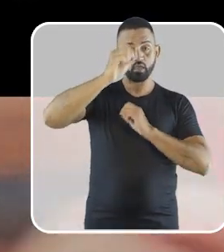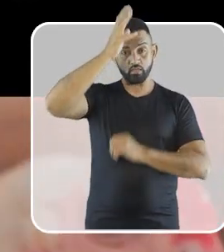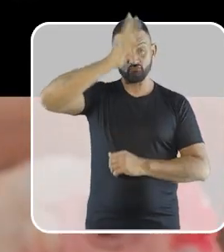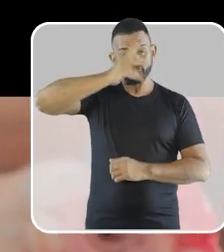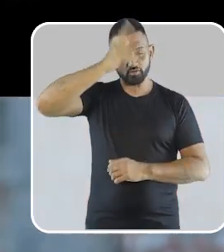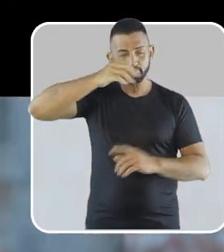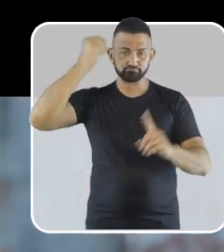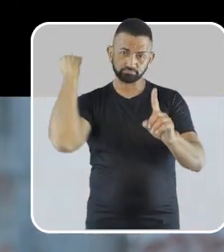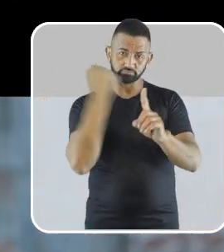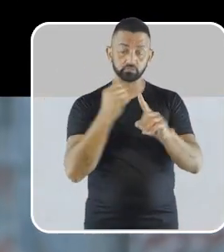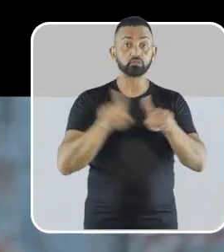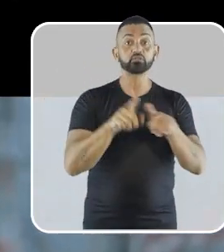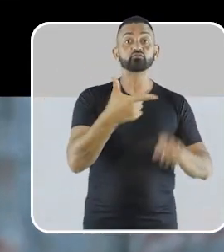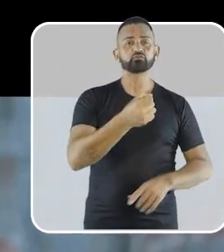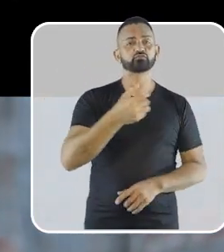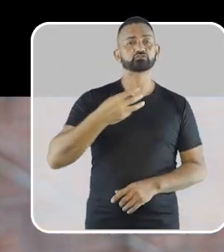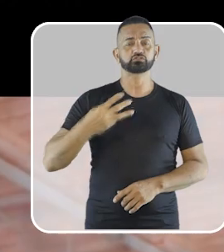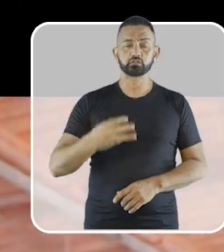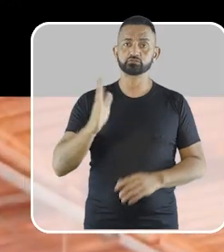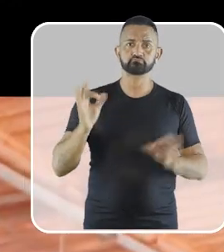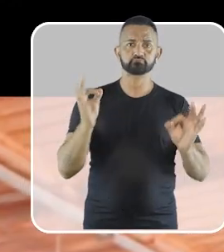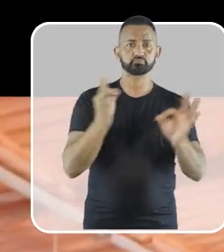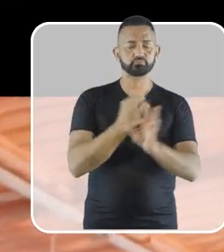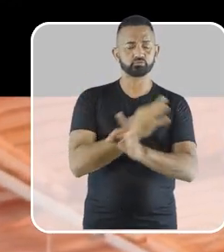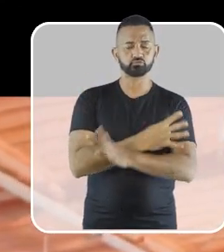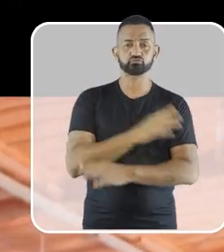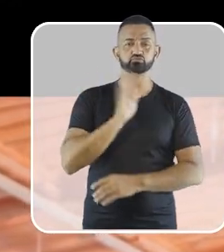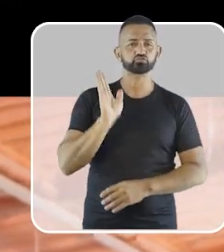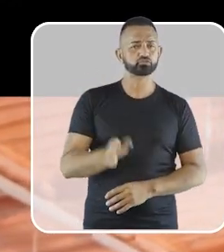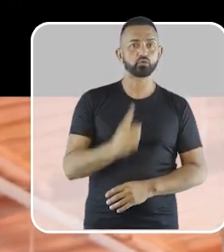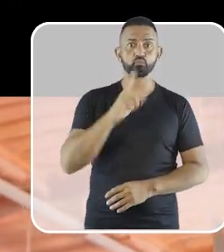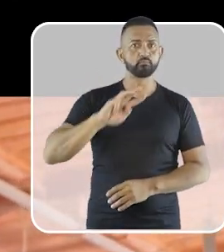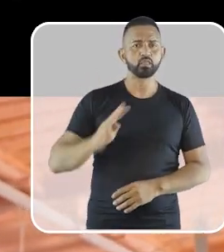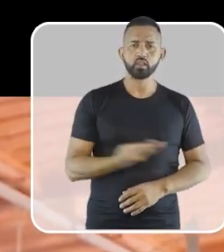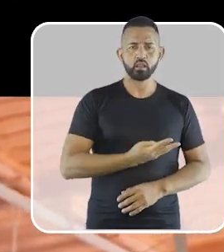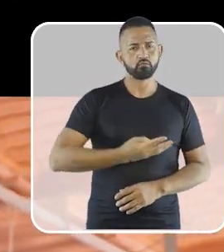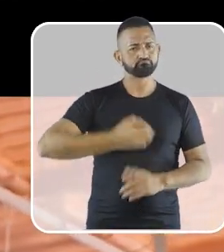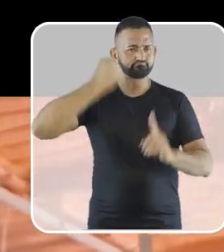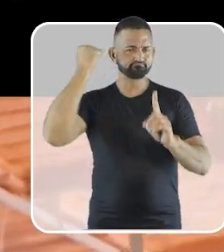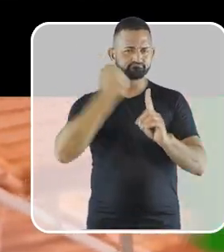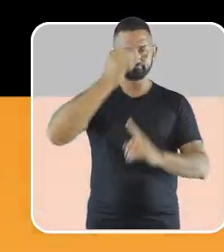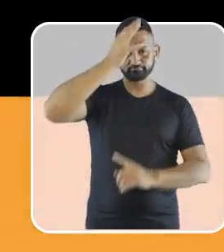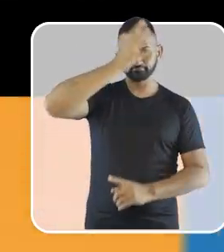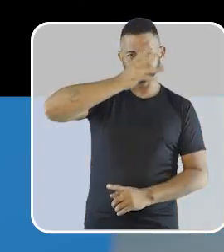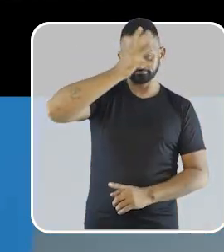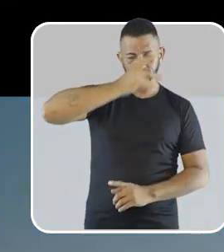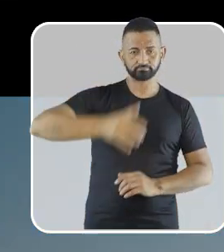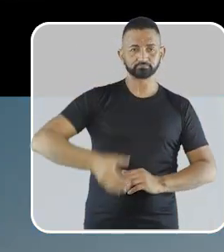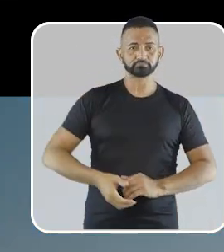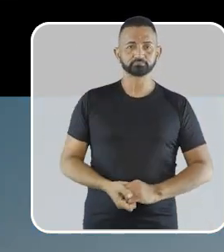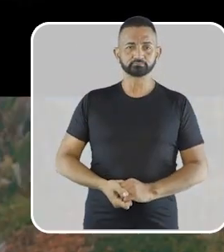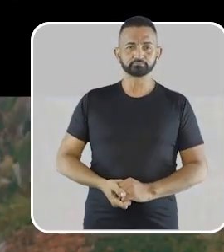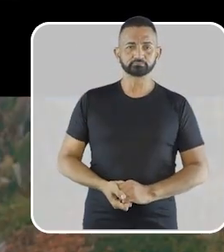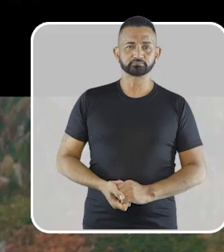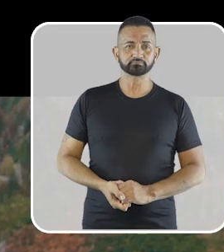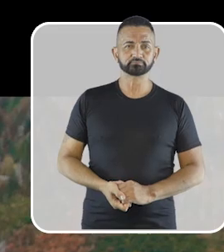frangos abatidos. Em 2023, a produção chegou a quase 1 milhão de cabeças.